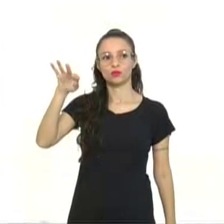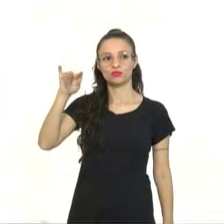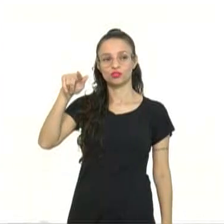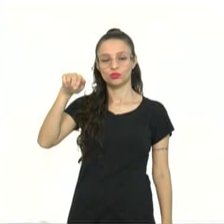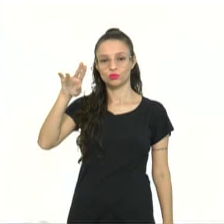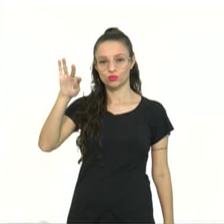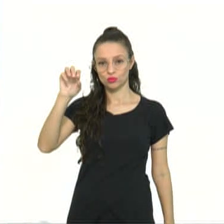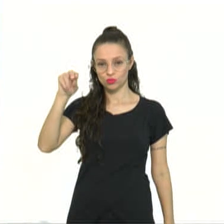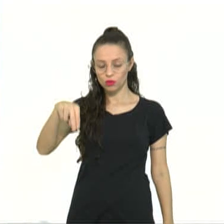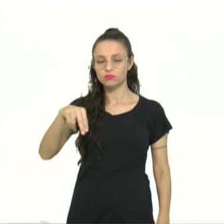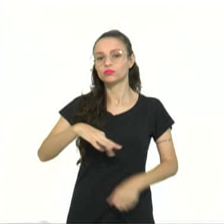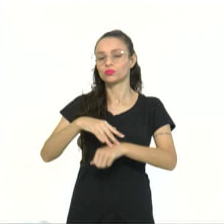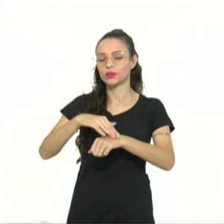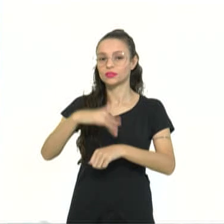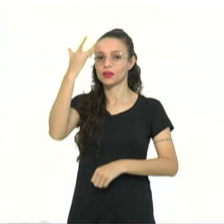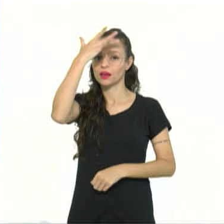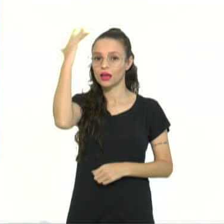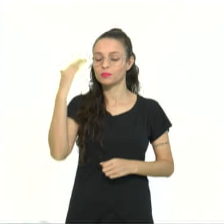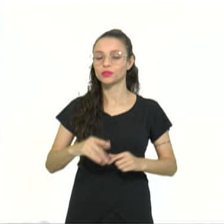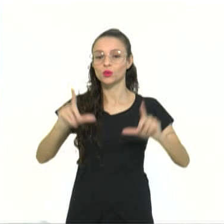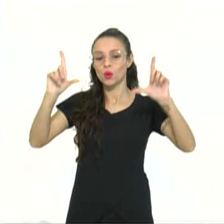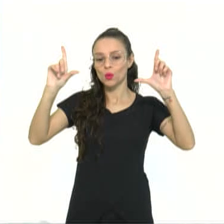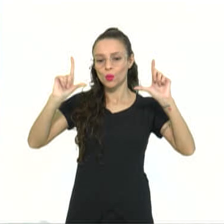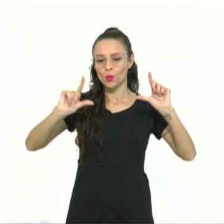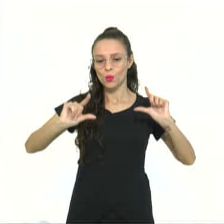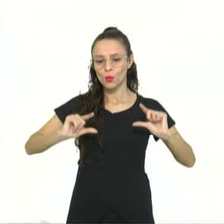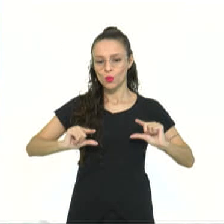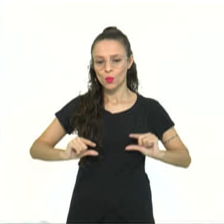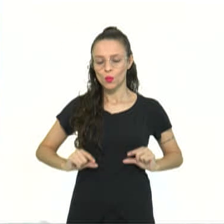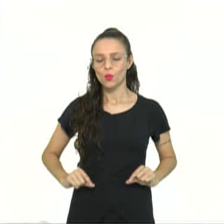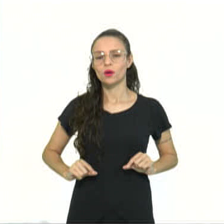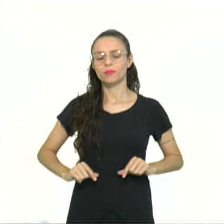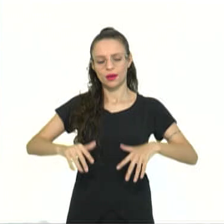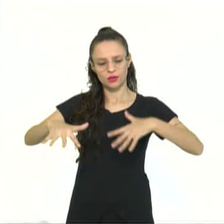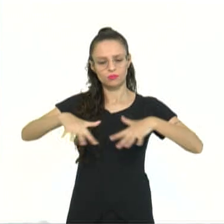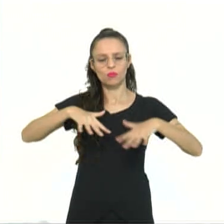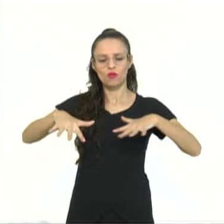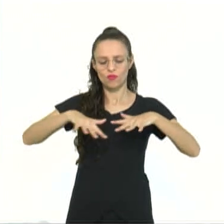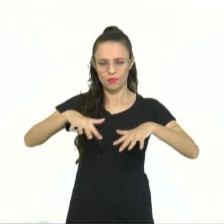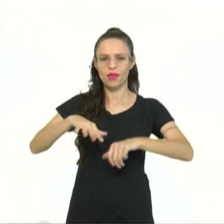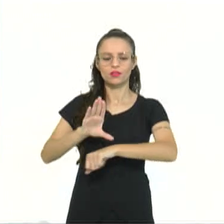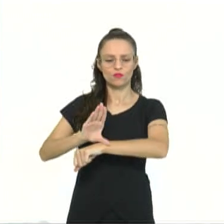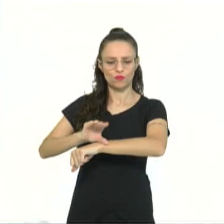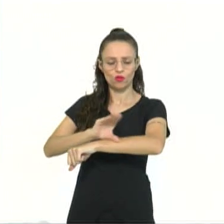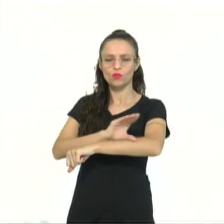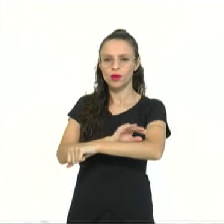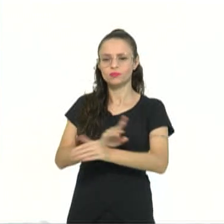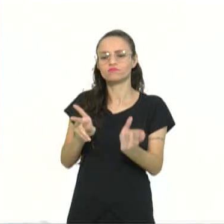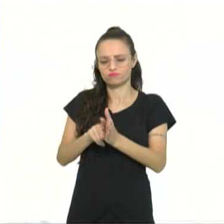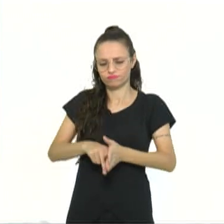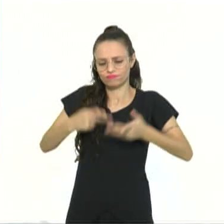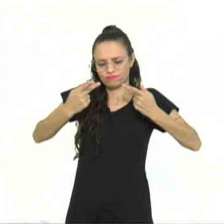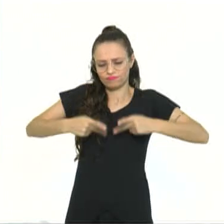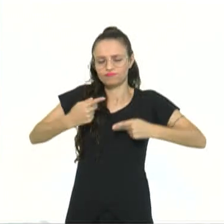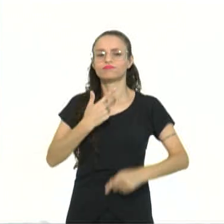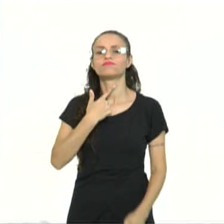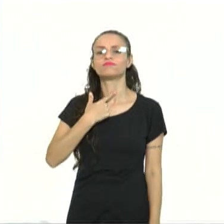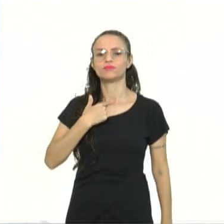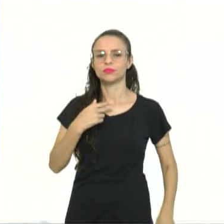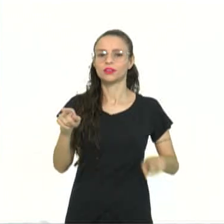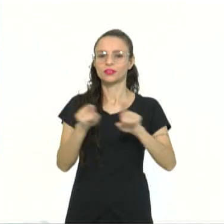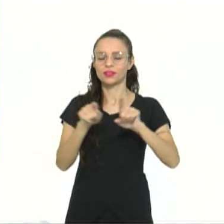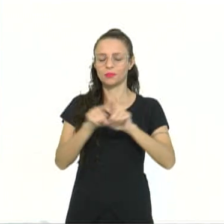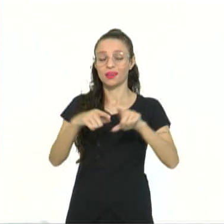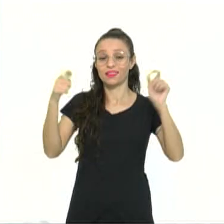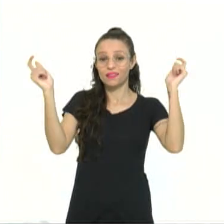a pessoa perde progressivamente a coordenação dos movimentos voluntários também, veja musculatura voluntária. Capacidade intelectual, então ele